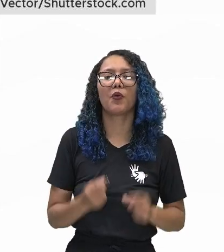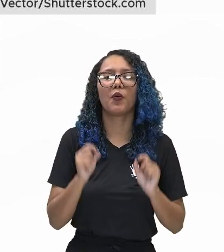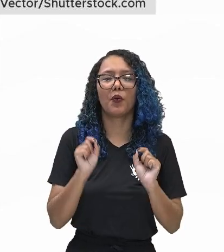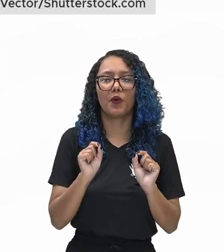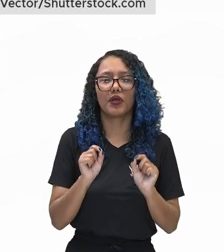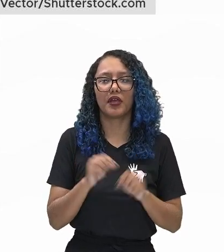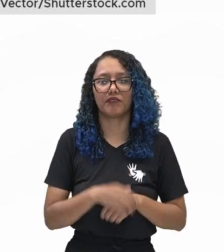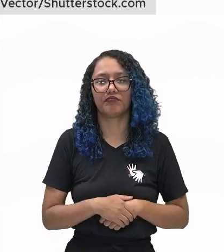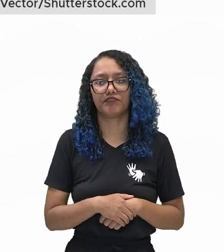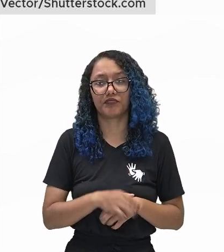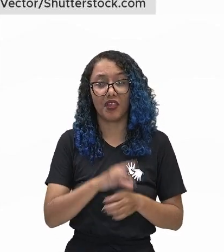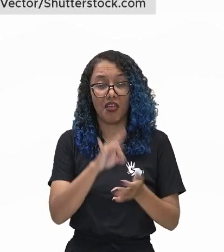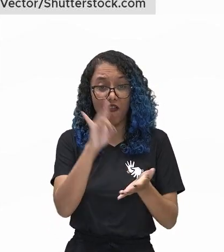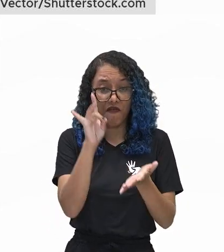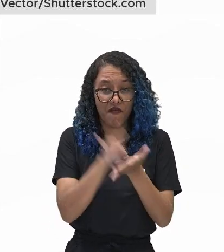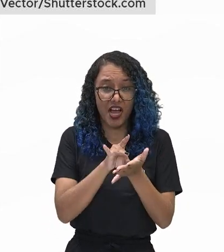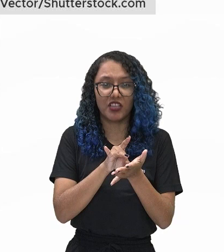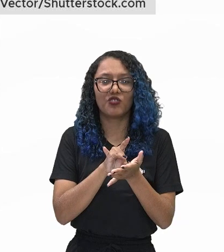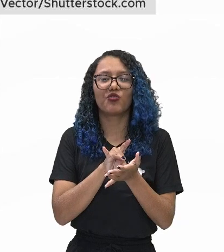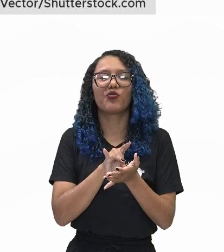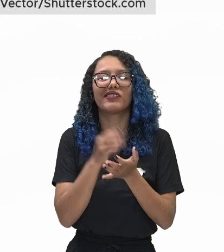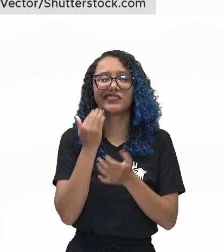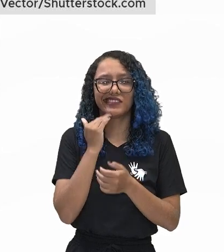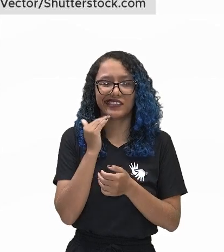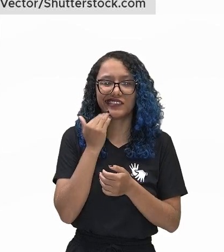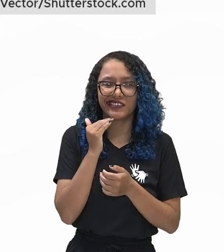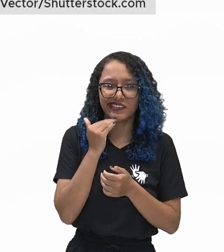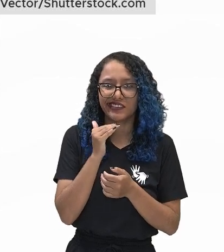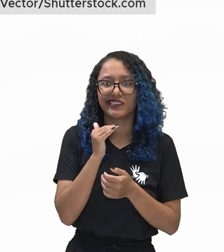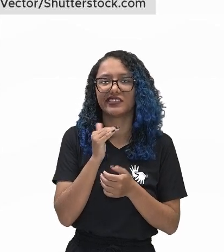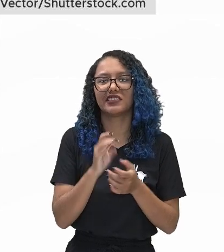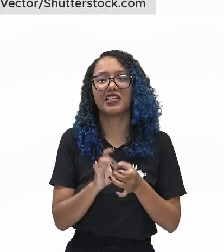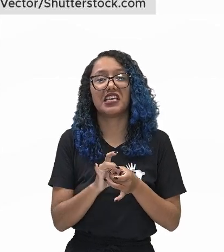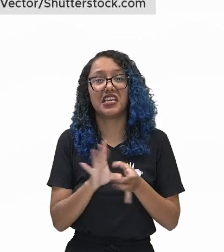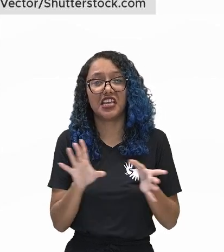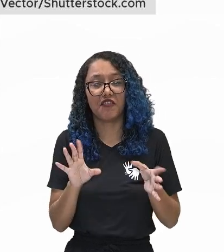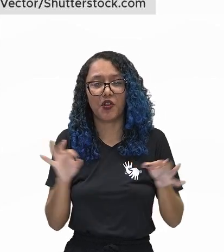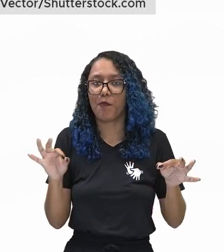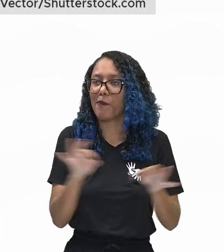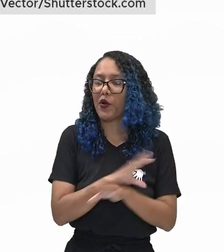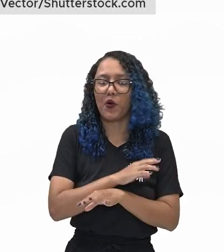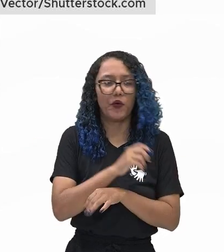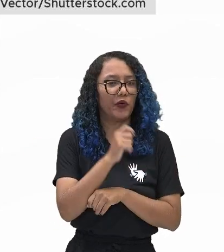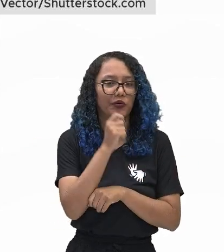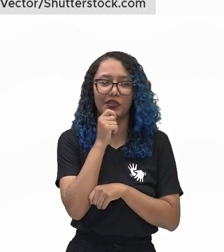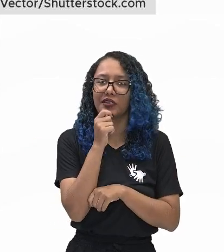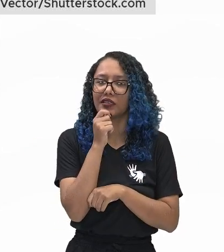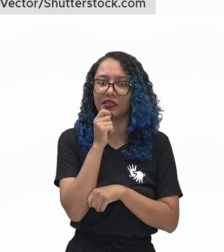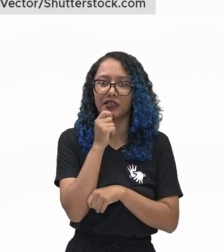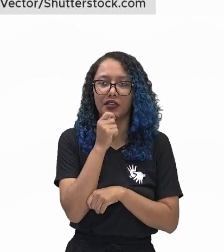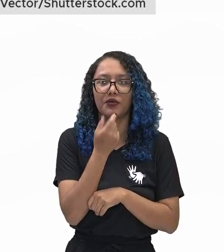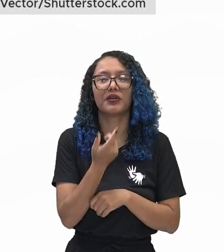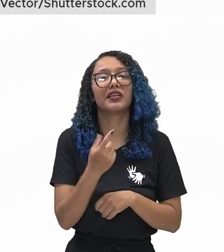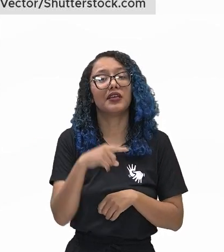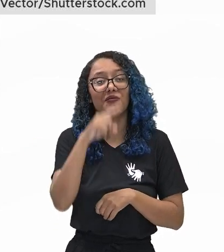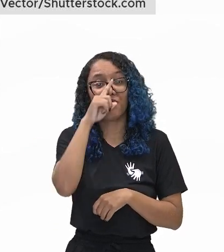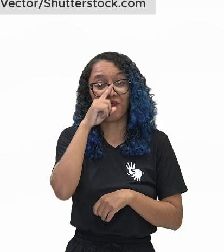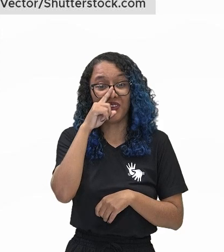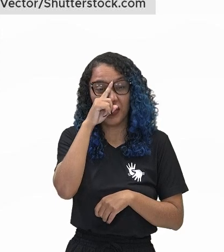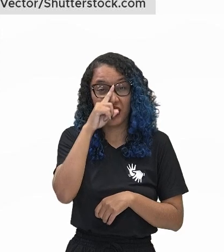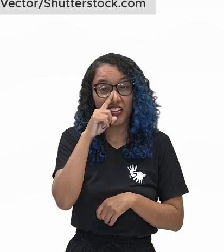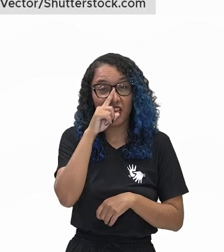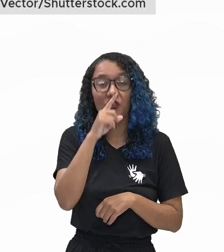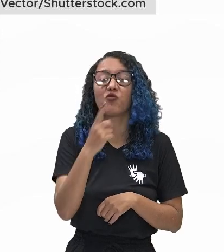uma realidade aberta, uma realidade inacabada, que vive sobre riscos e